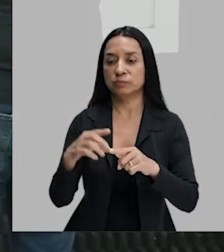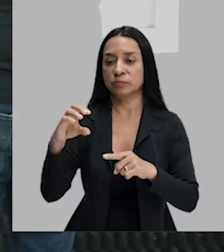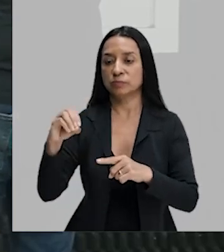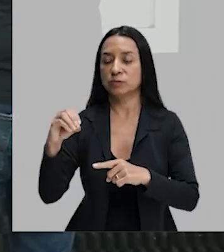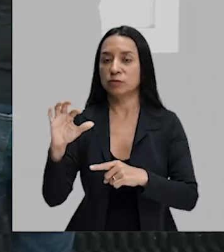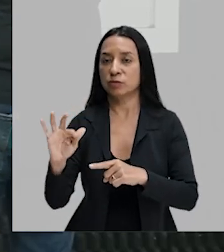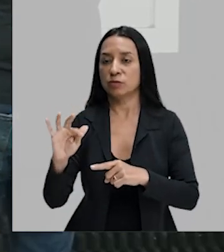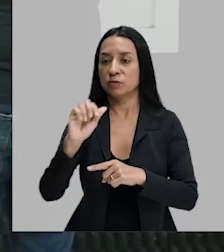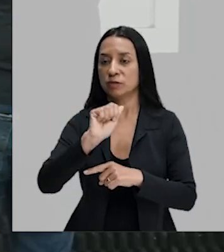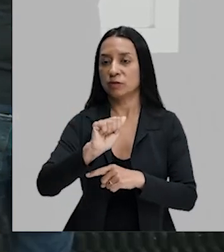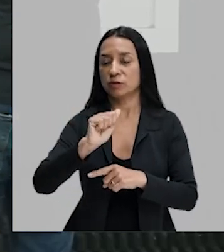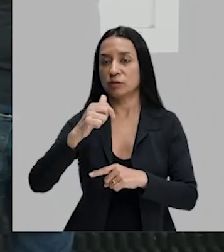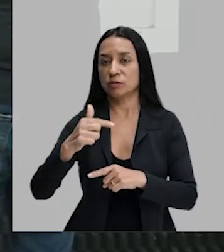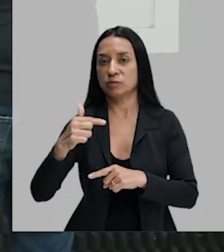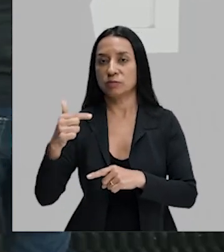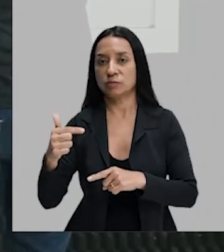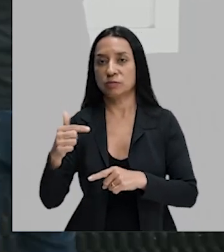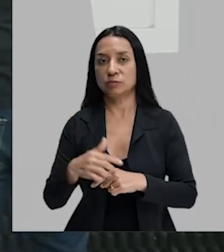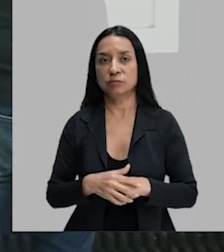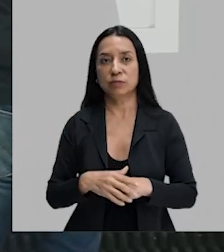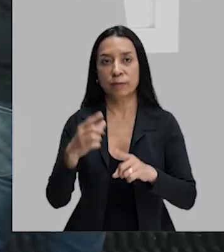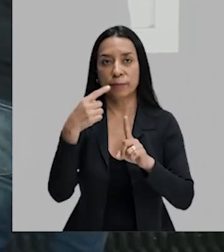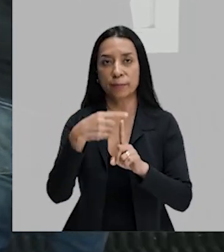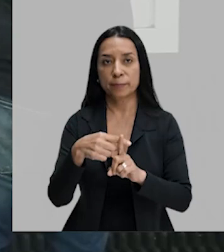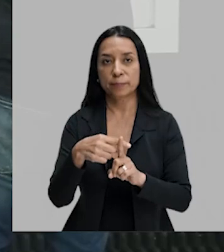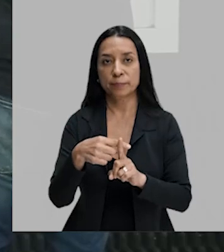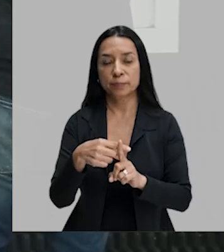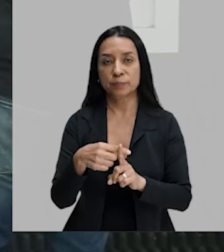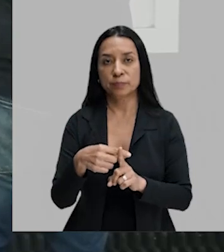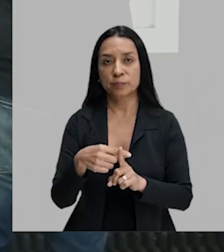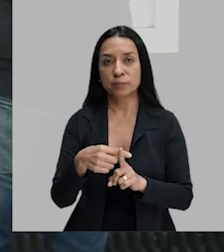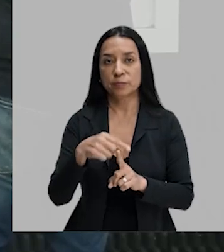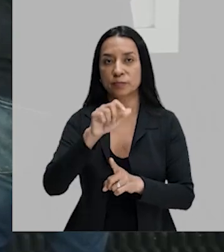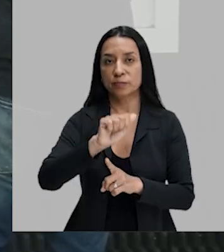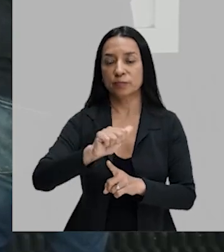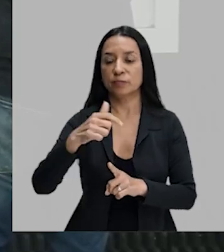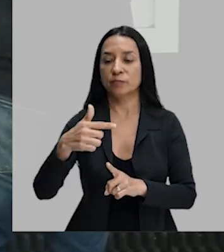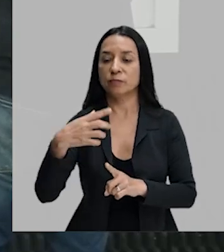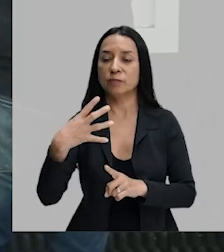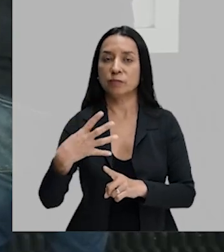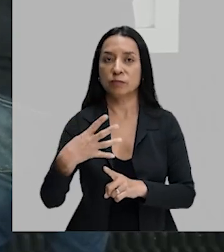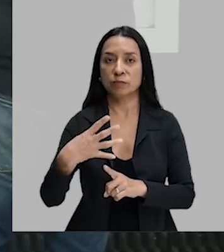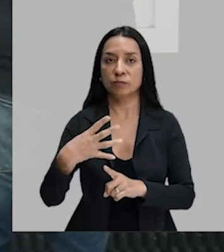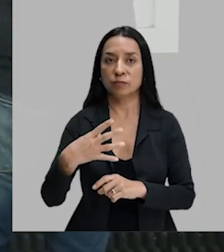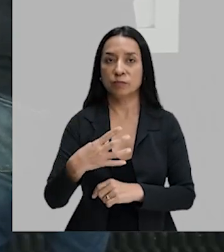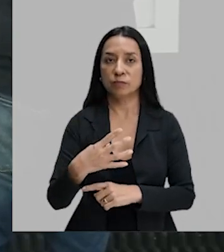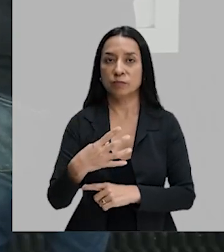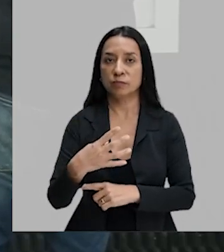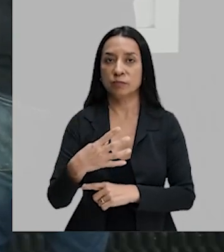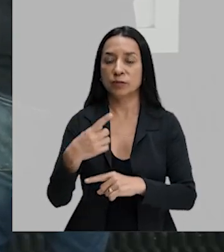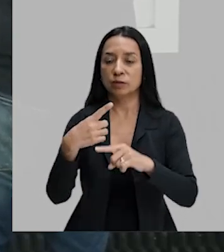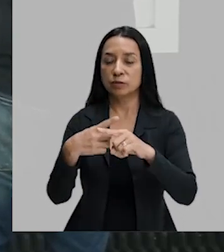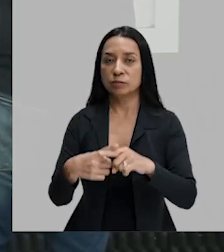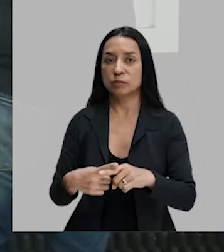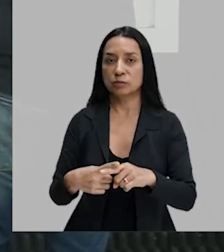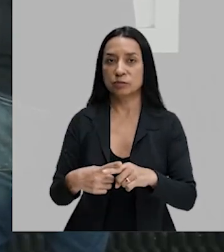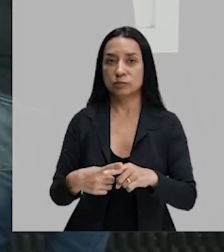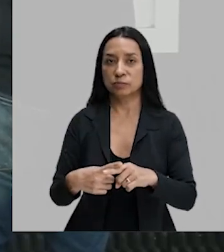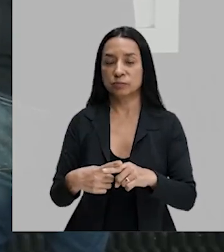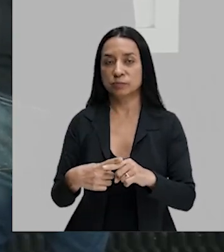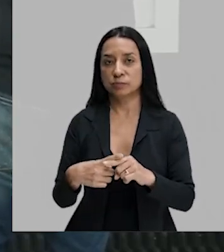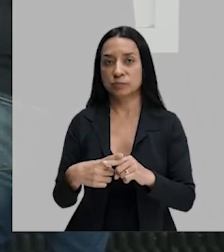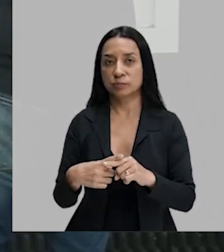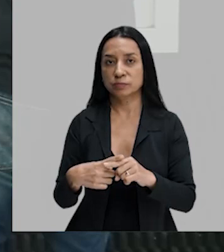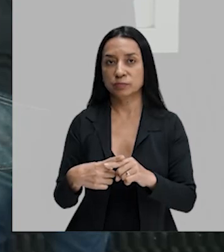dos dois mas o a24 multiplicado pelo qual